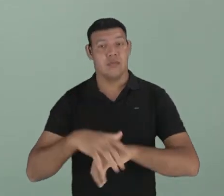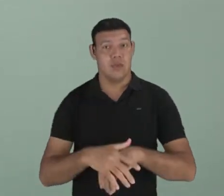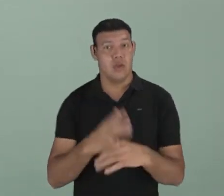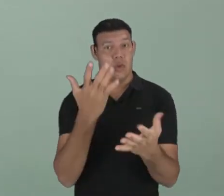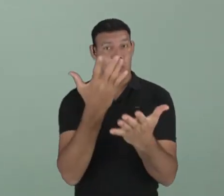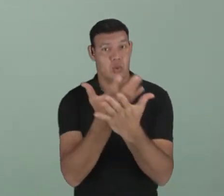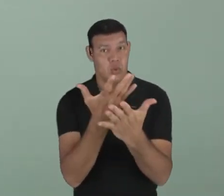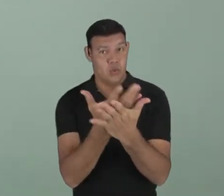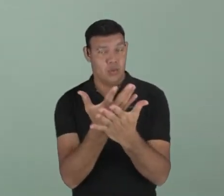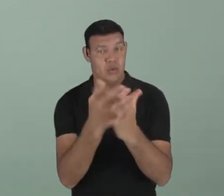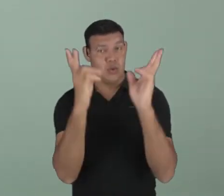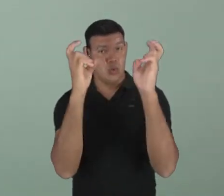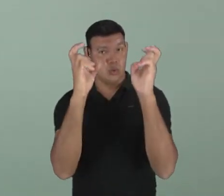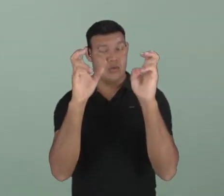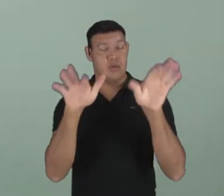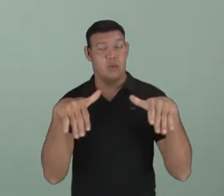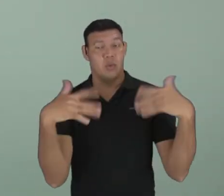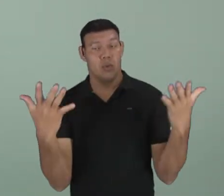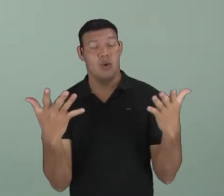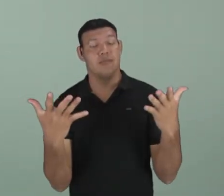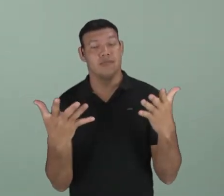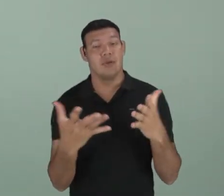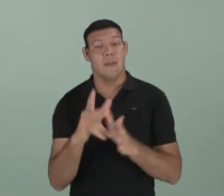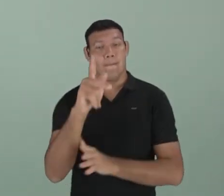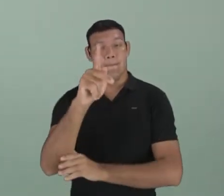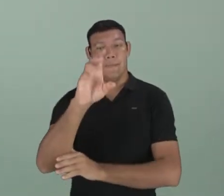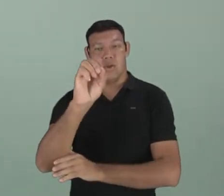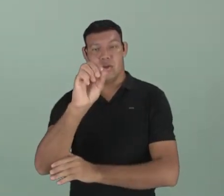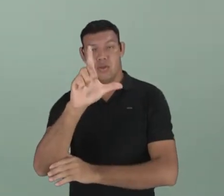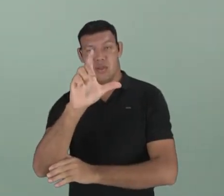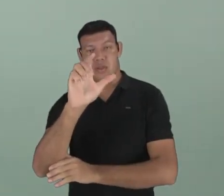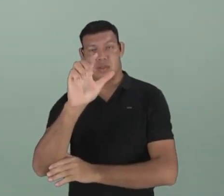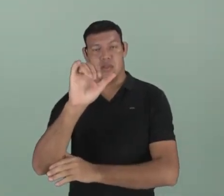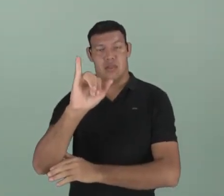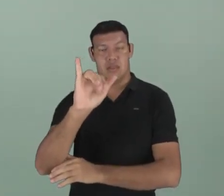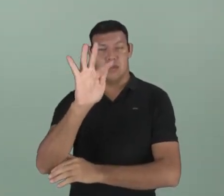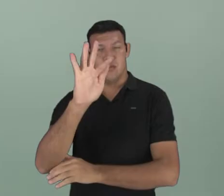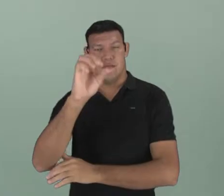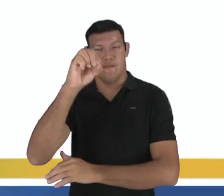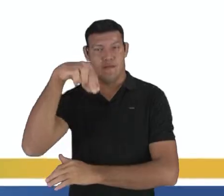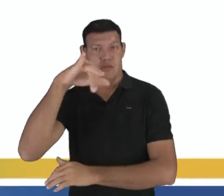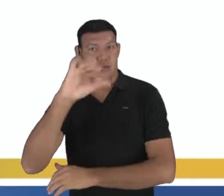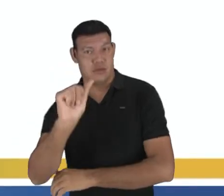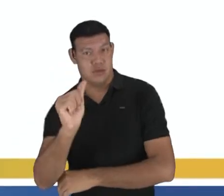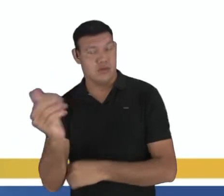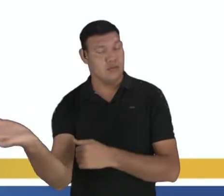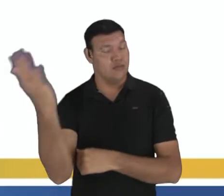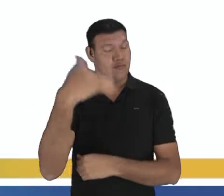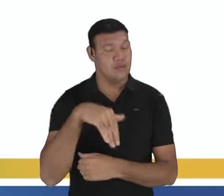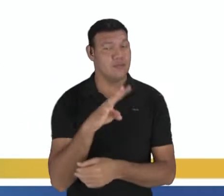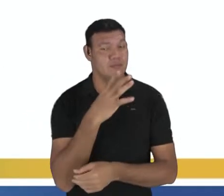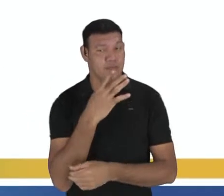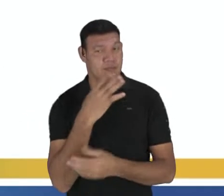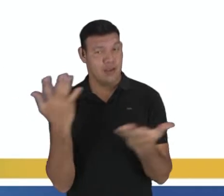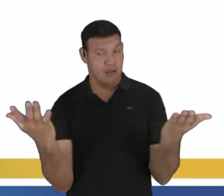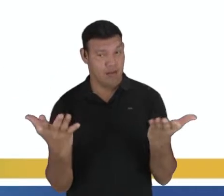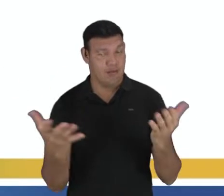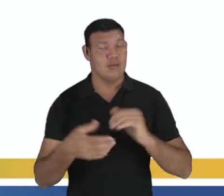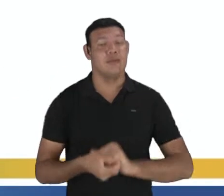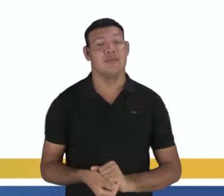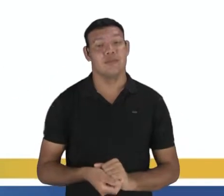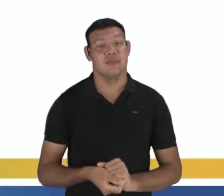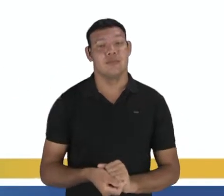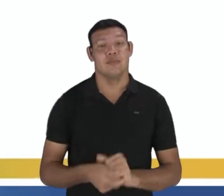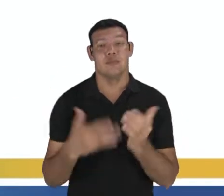conteúdo de polifonia. Vamos lá? Conhecer mais um pouquinho? Bem, vamos lá. Nos